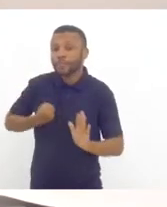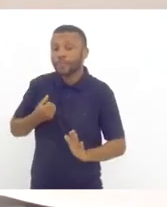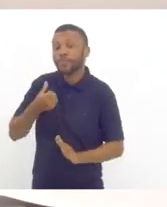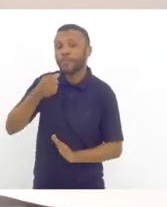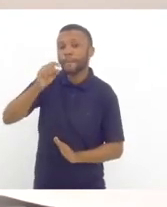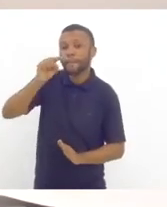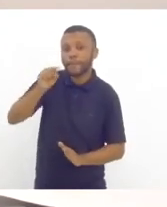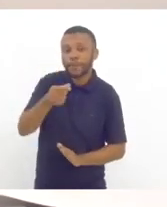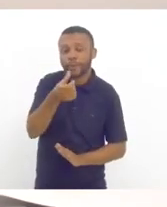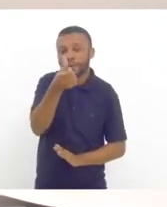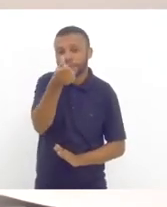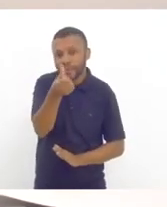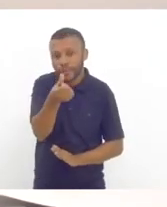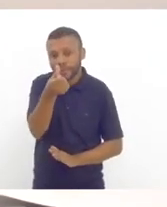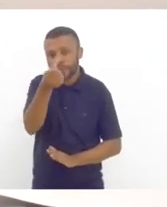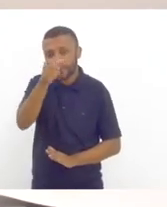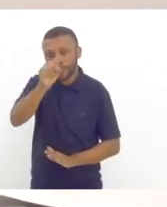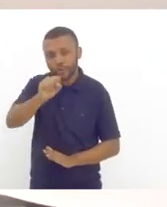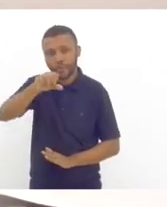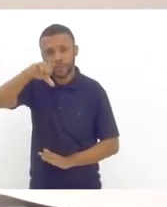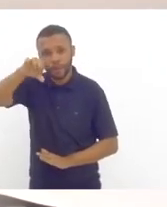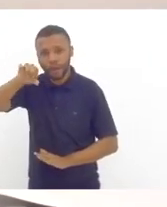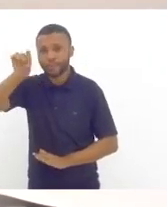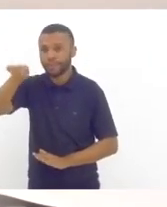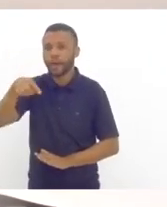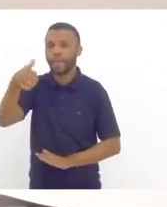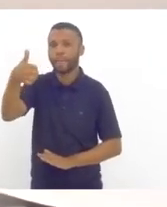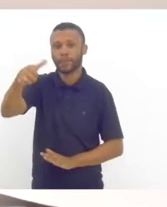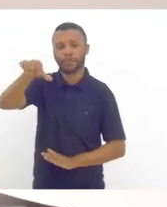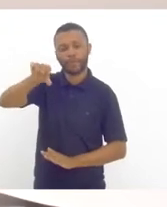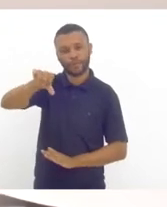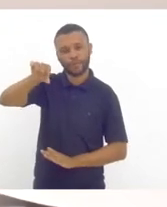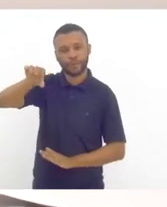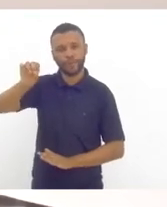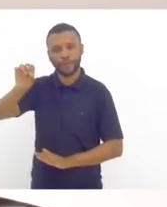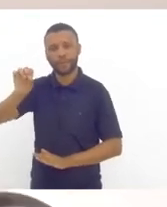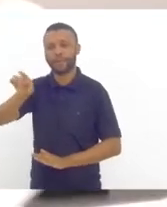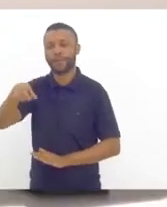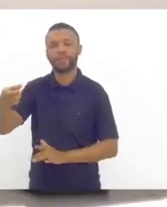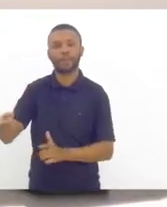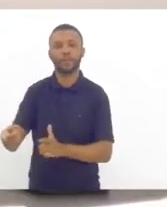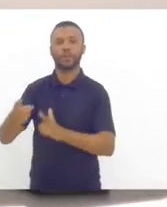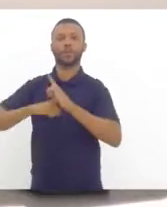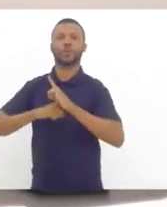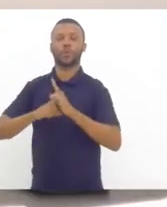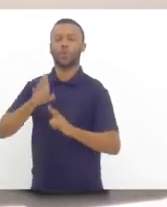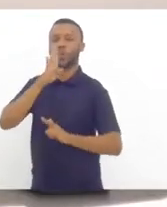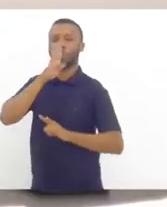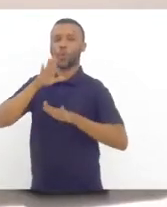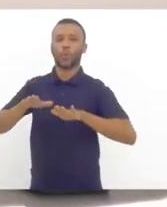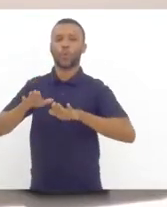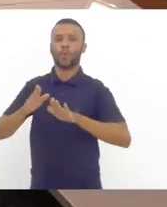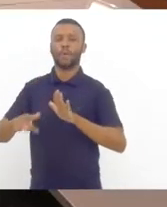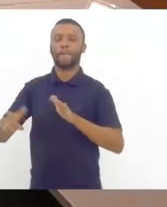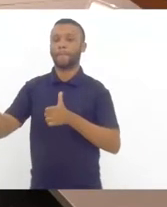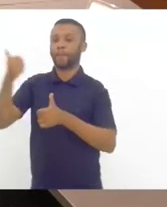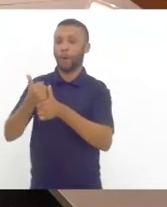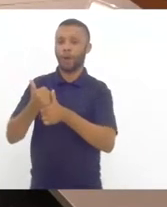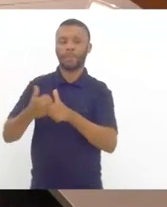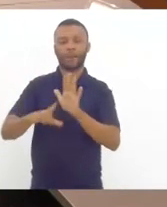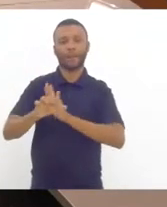1689 de 90, que foi revogada pela Lei